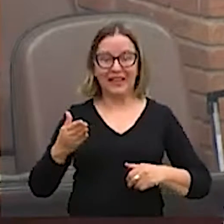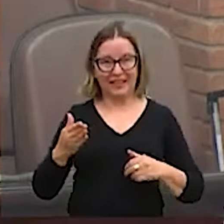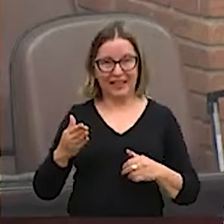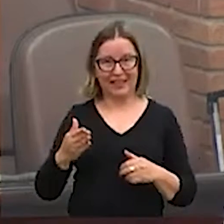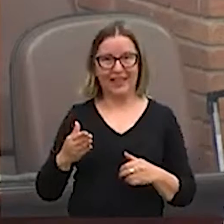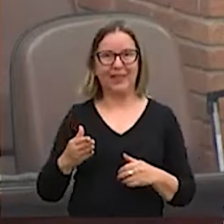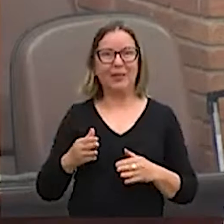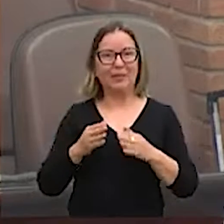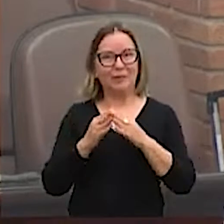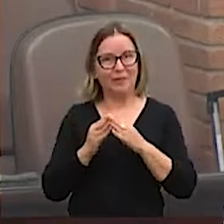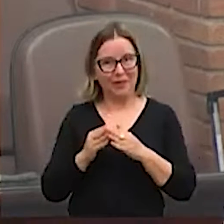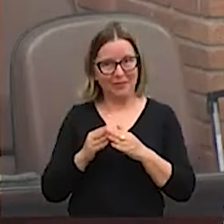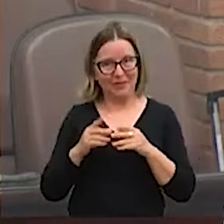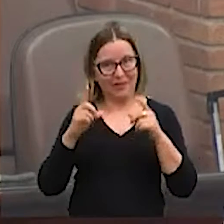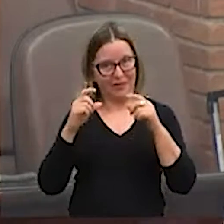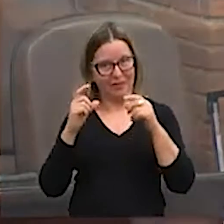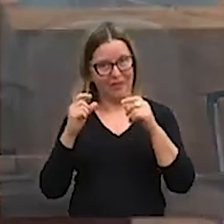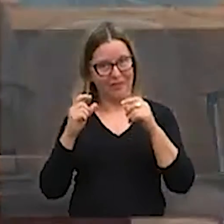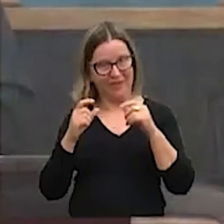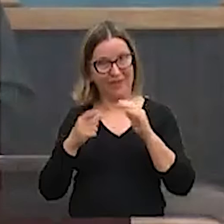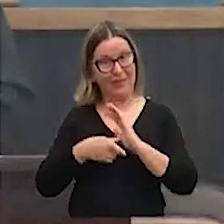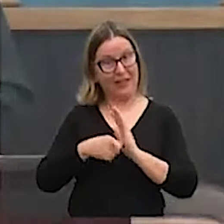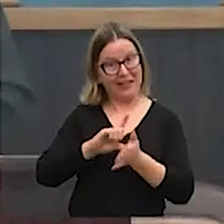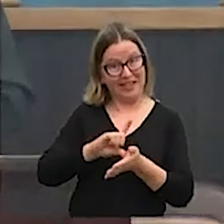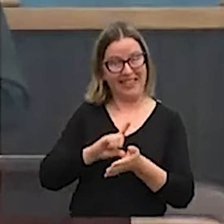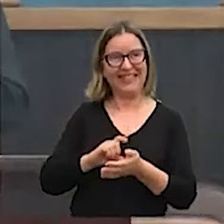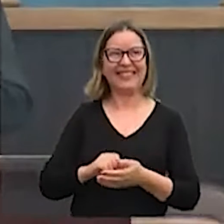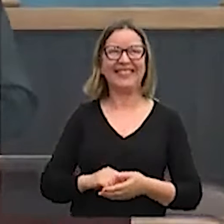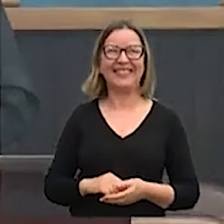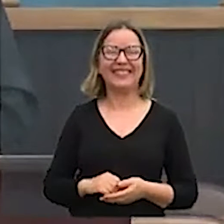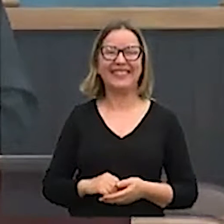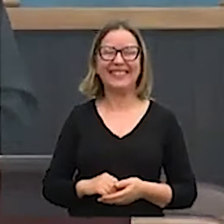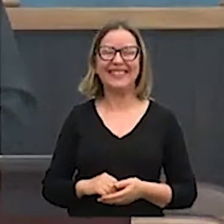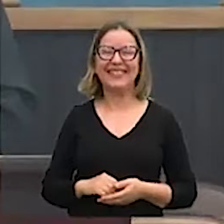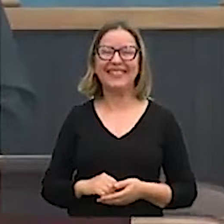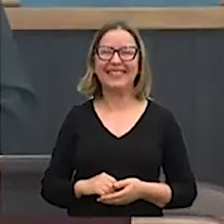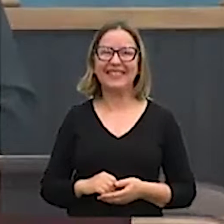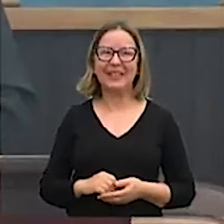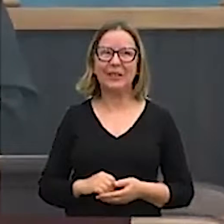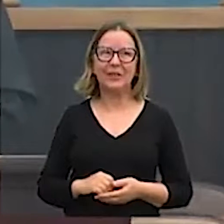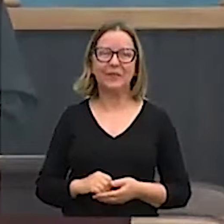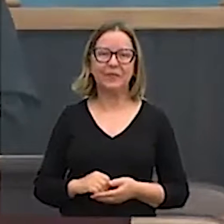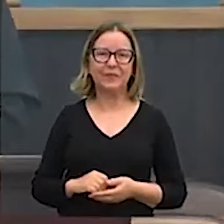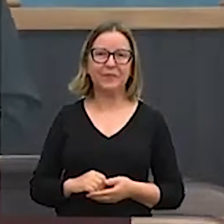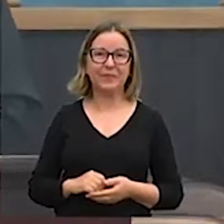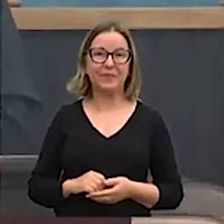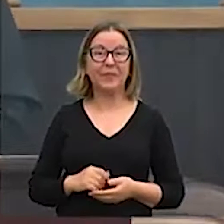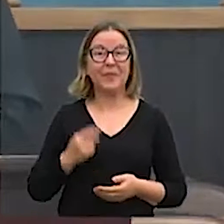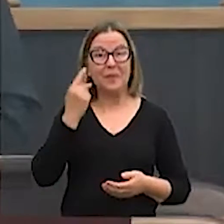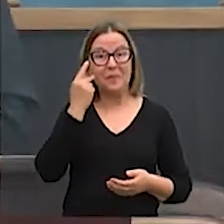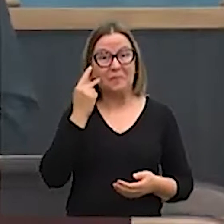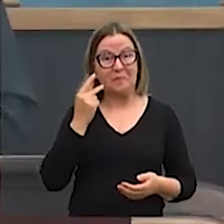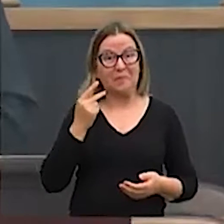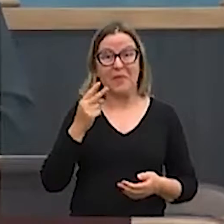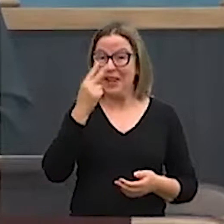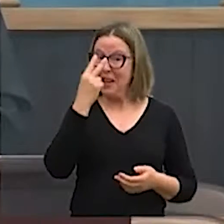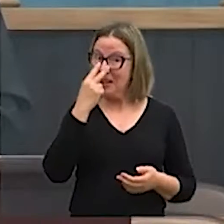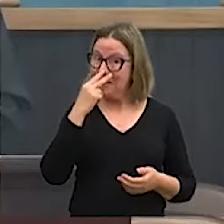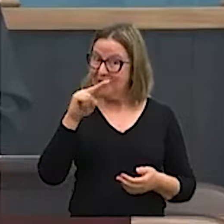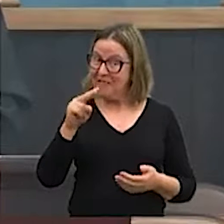cedo, né? E vamos procurar rever as pessoas,